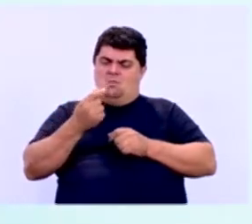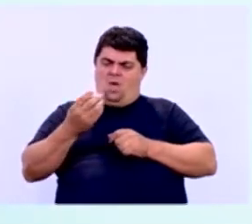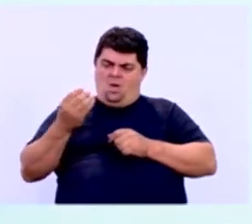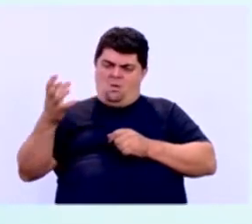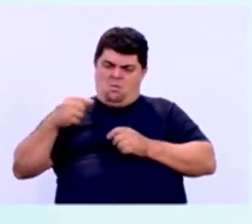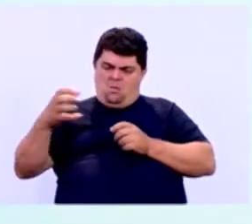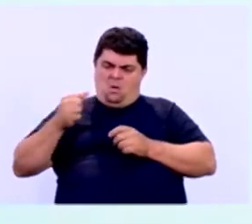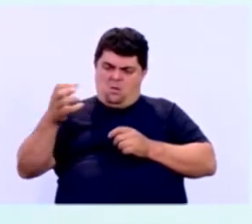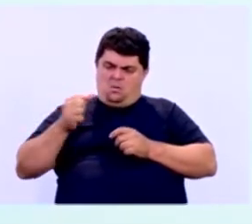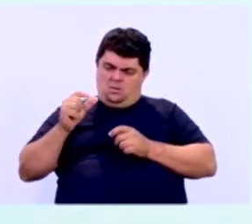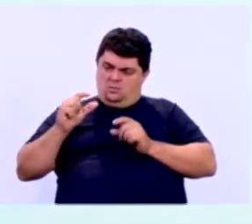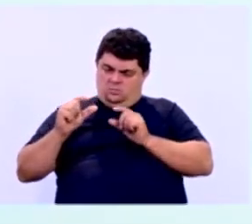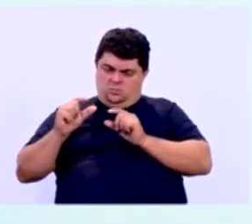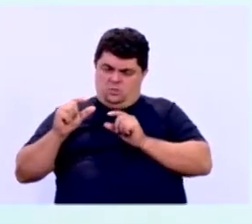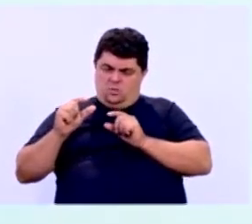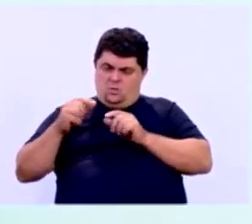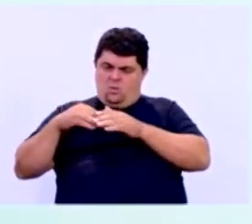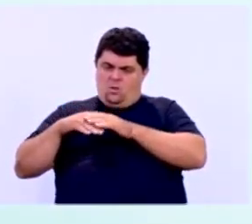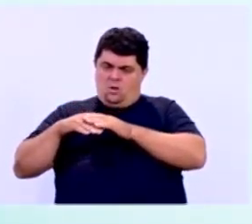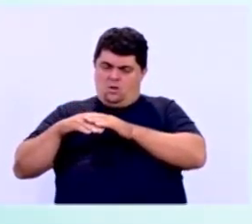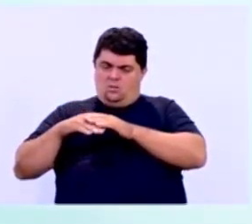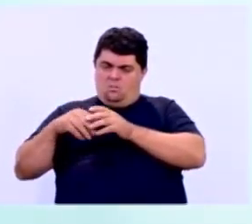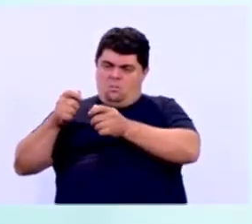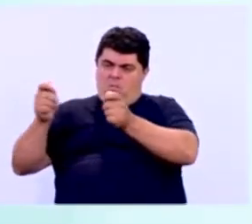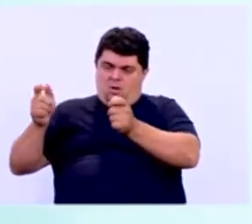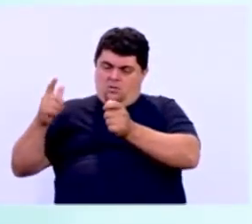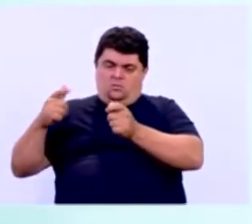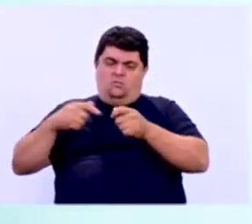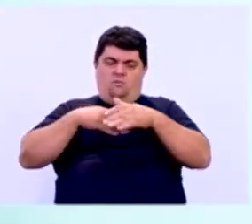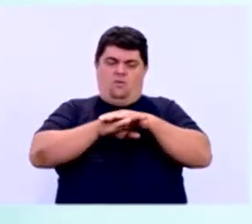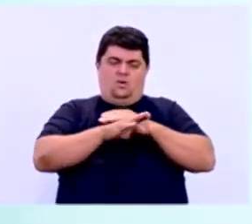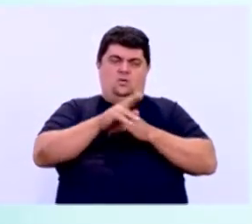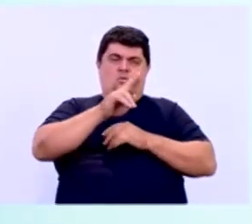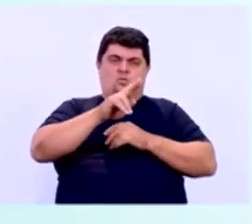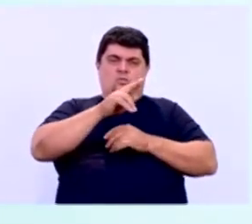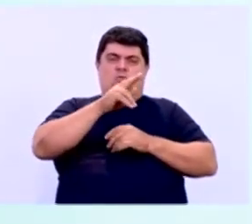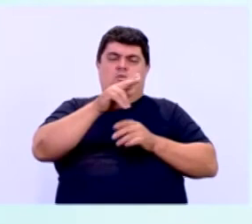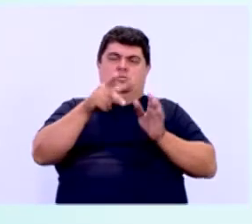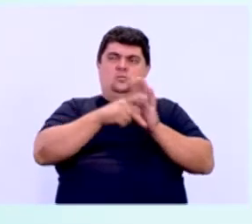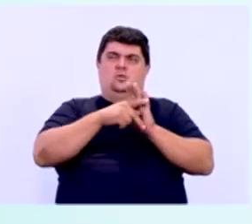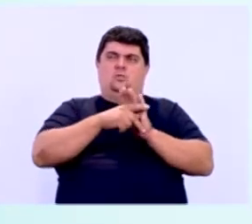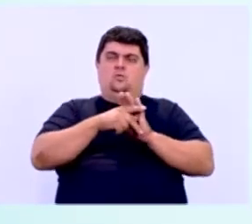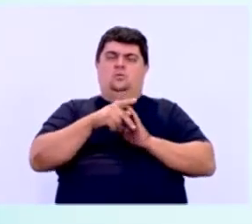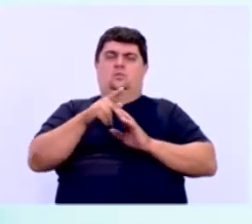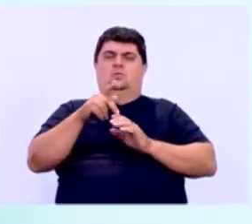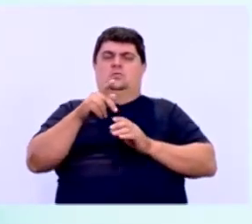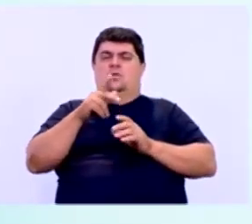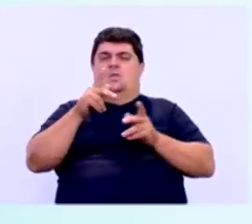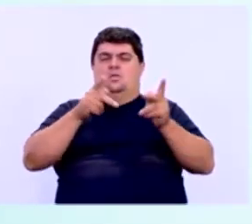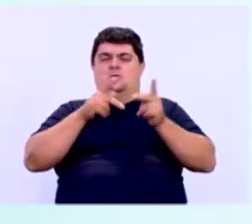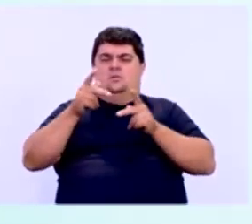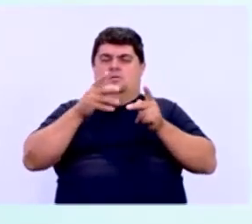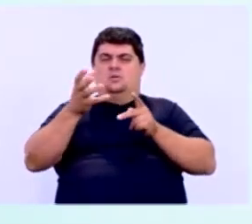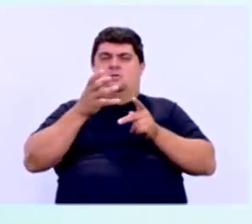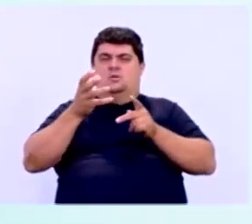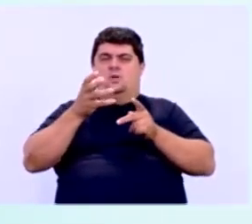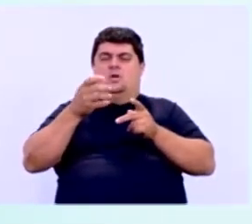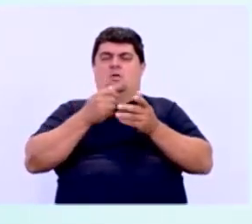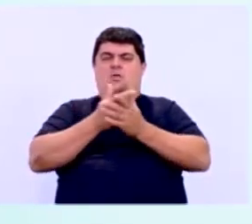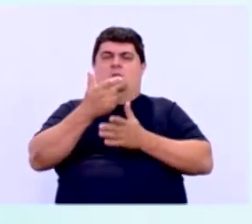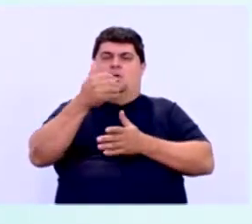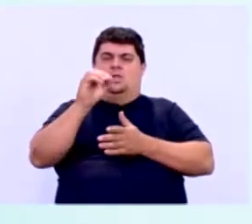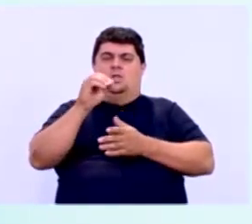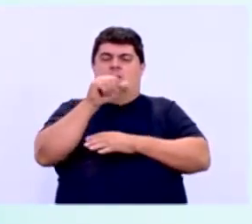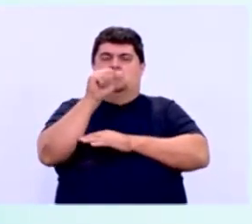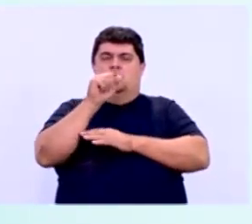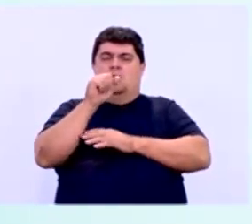destinar uma parte do lucro dele para um financiamento interno. Né? Por exemplo, eu dentro do meu planejamento, eu quero comprar 10 carros ano